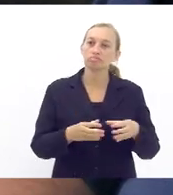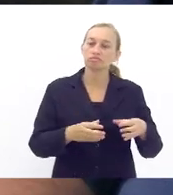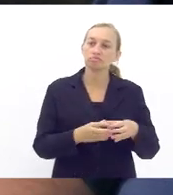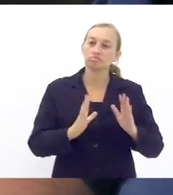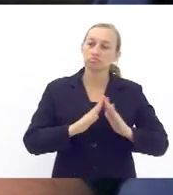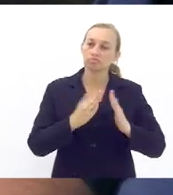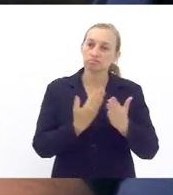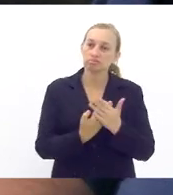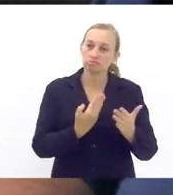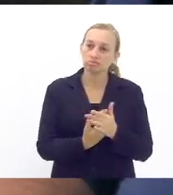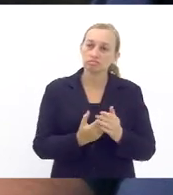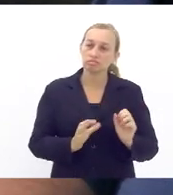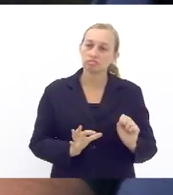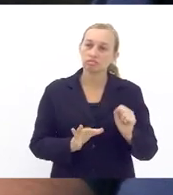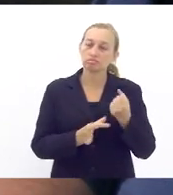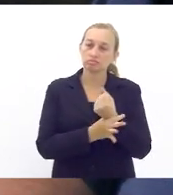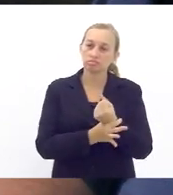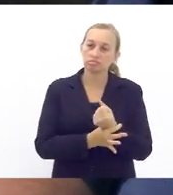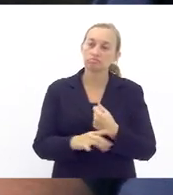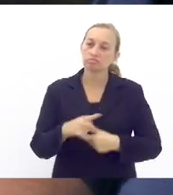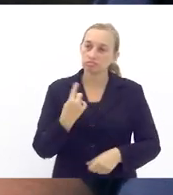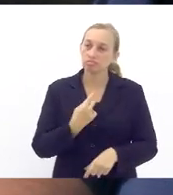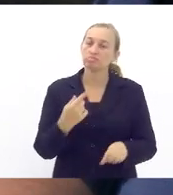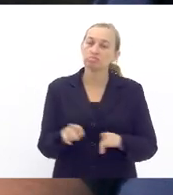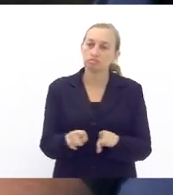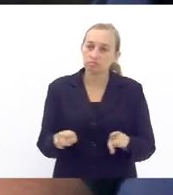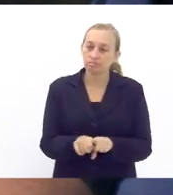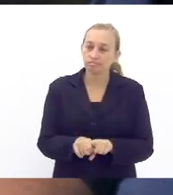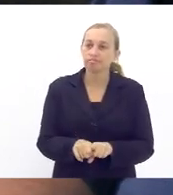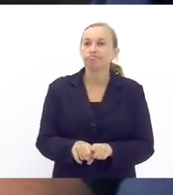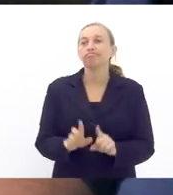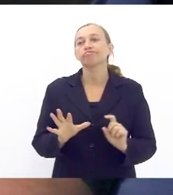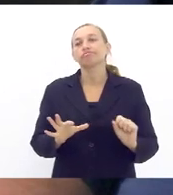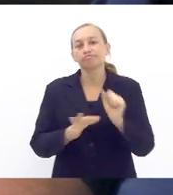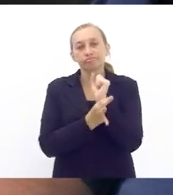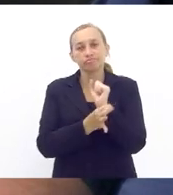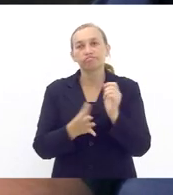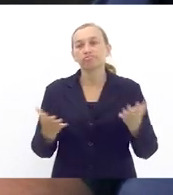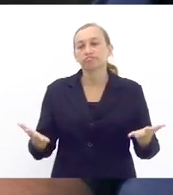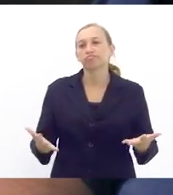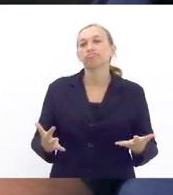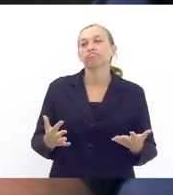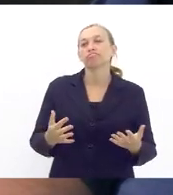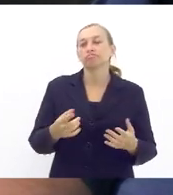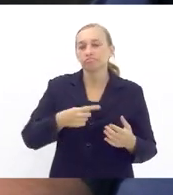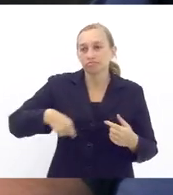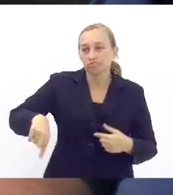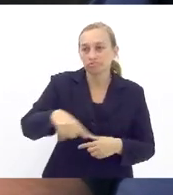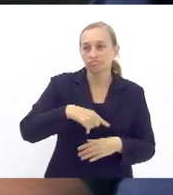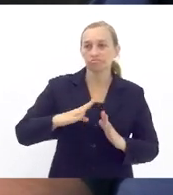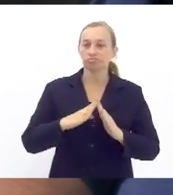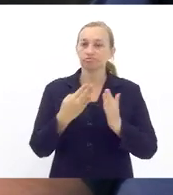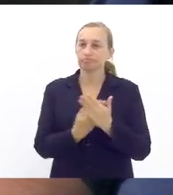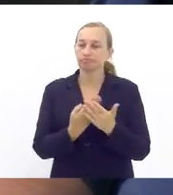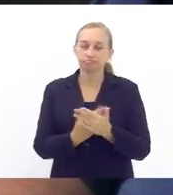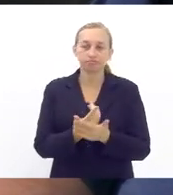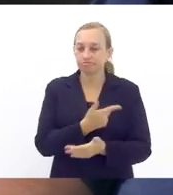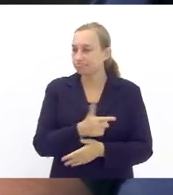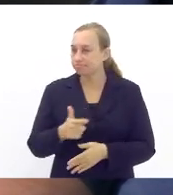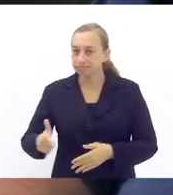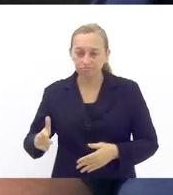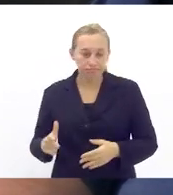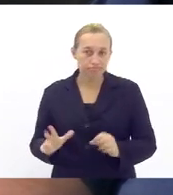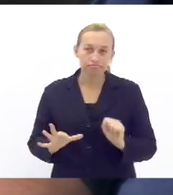enquanto segurança da gente também é segurança também do entorno da escola não há um processo de